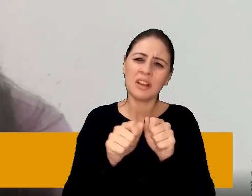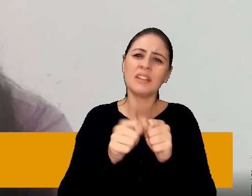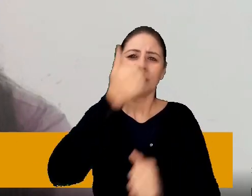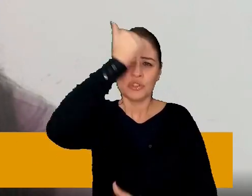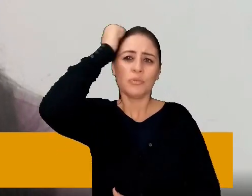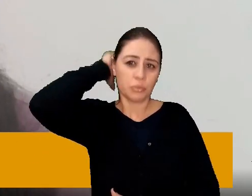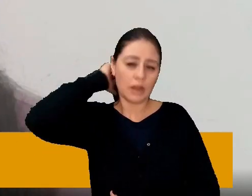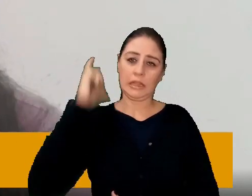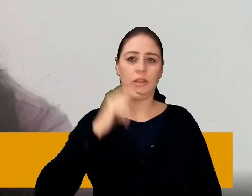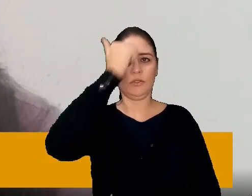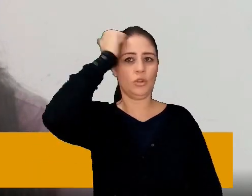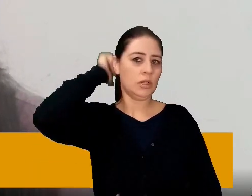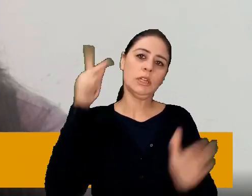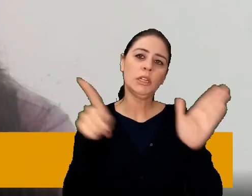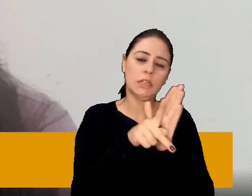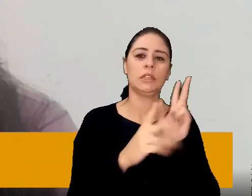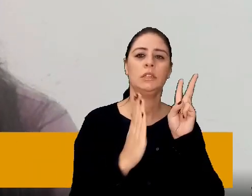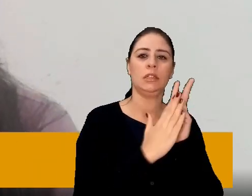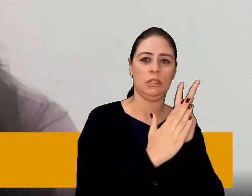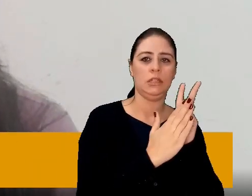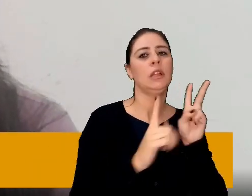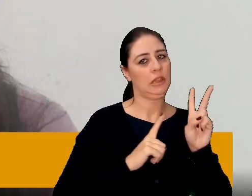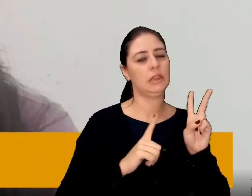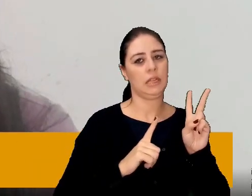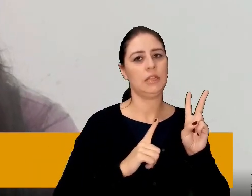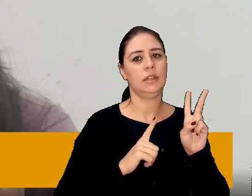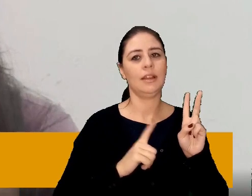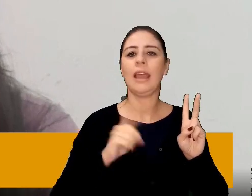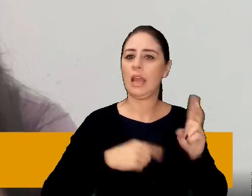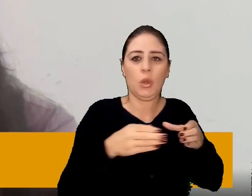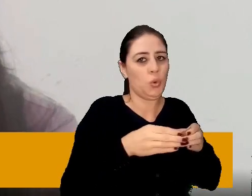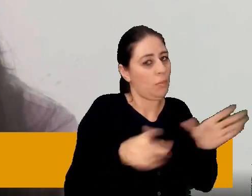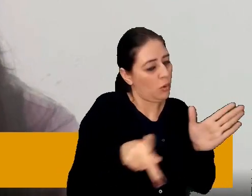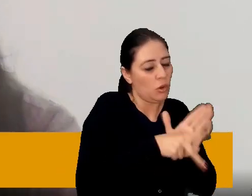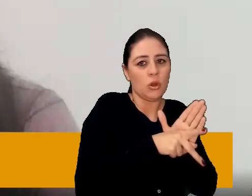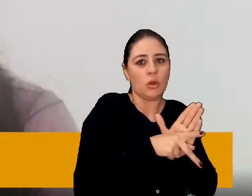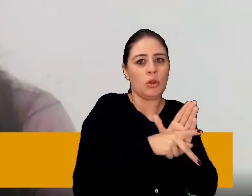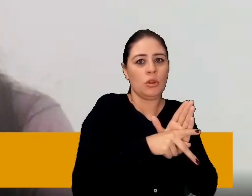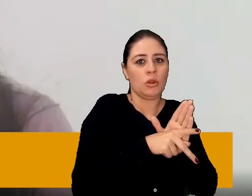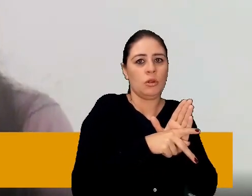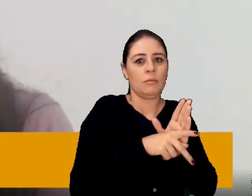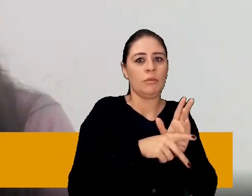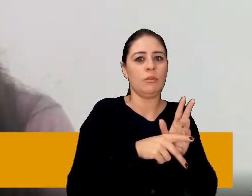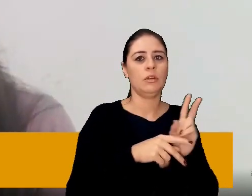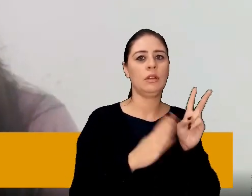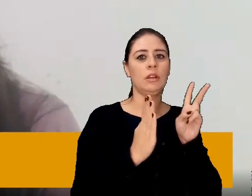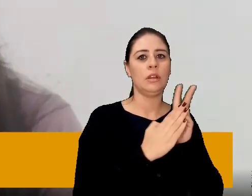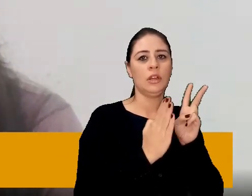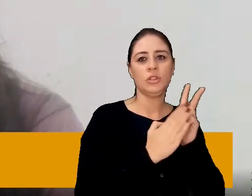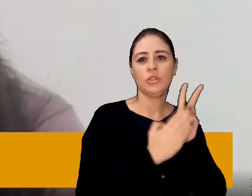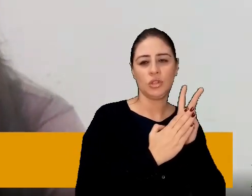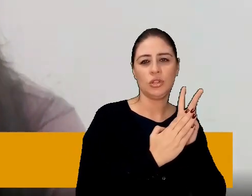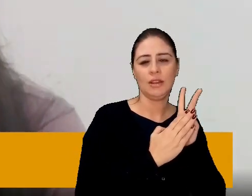tem o vestibular dos povos indígenas do Paraná, que é um vestibular que ele é disputado só entre indígenas. Aí eu